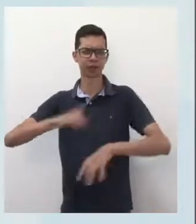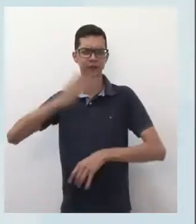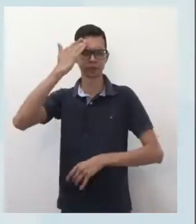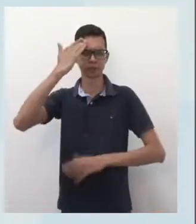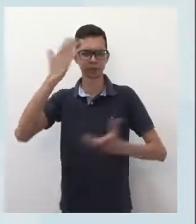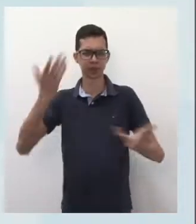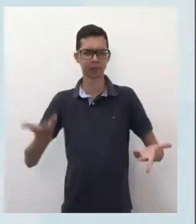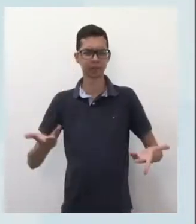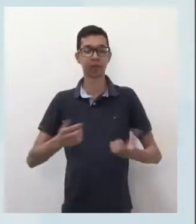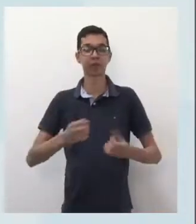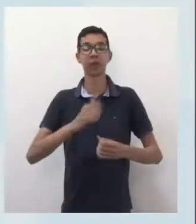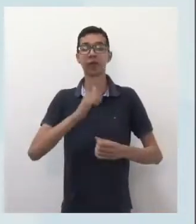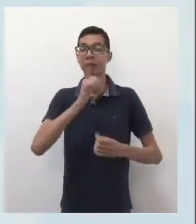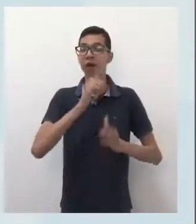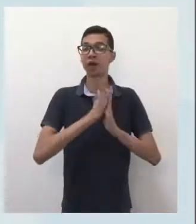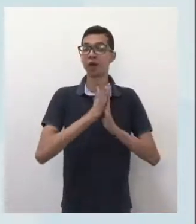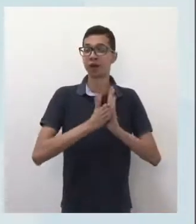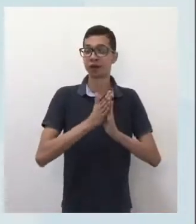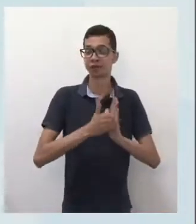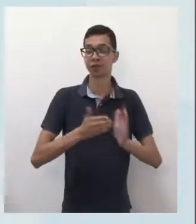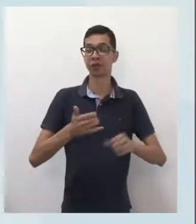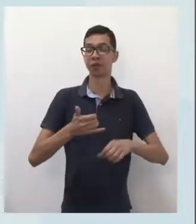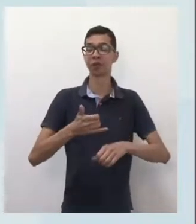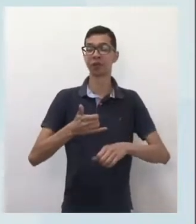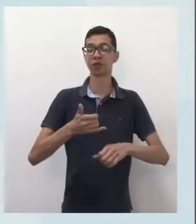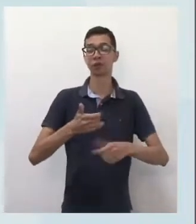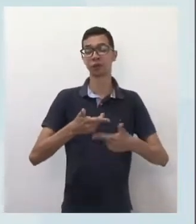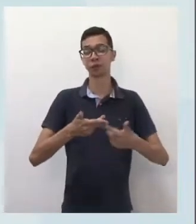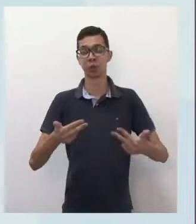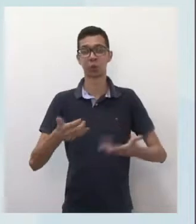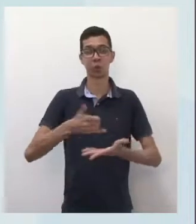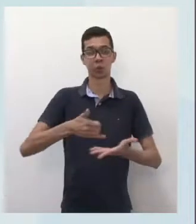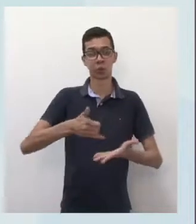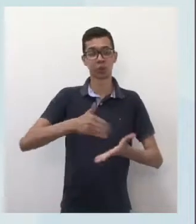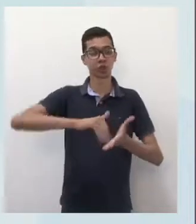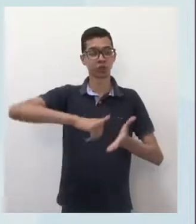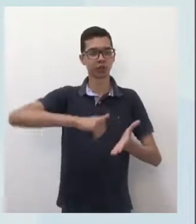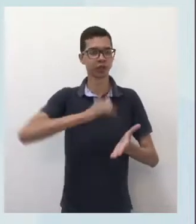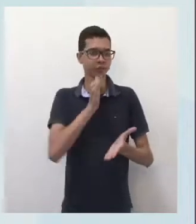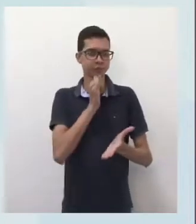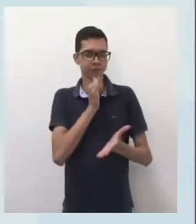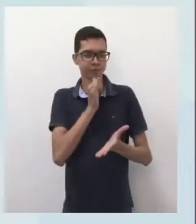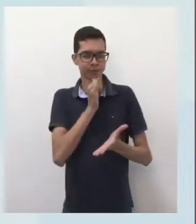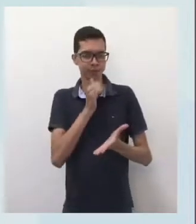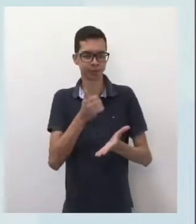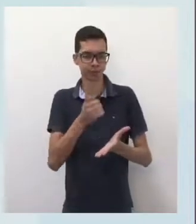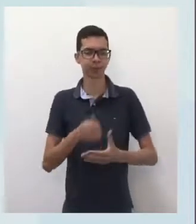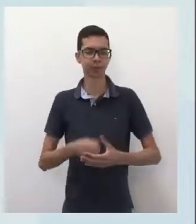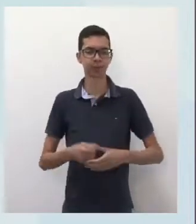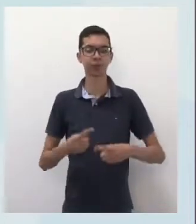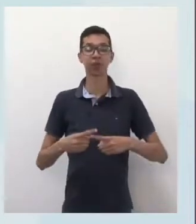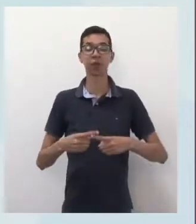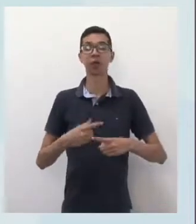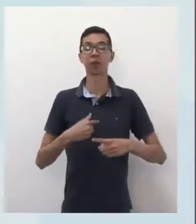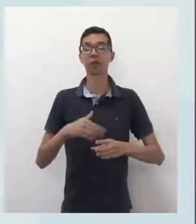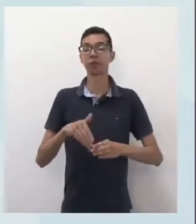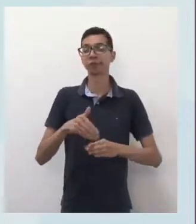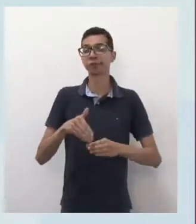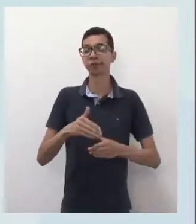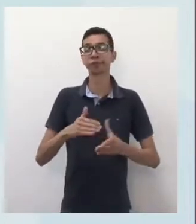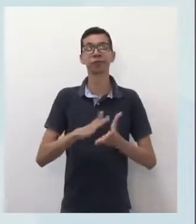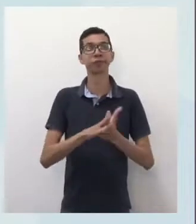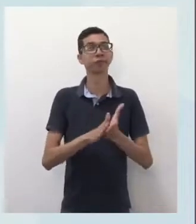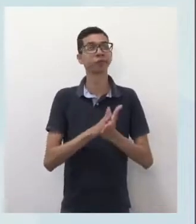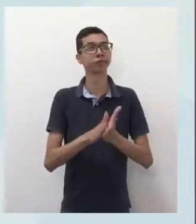ali os negócios. Ô, professor, eu queria tanto ter uma máquina de lavar louça, porque eu estou lavando tanta louça na pandemia.